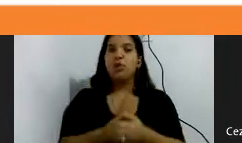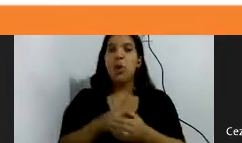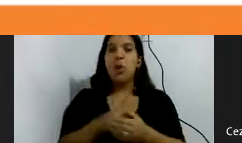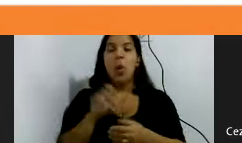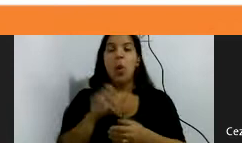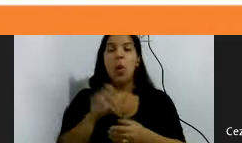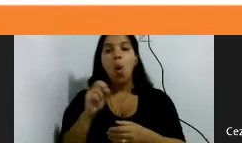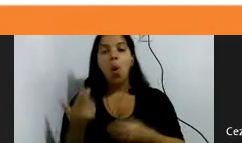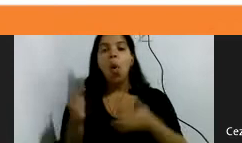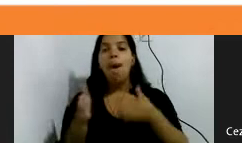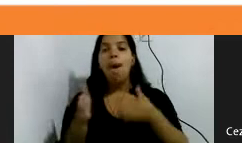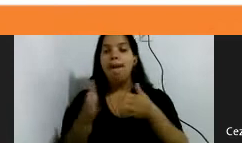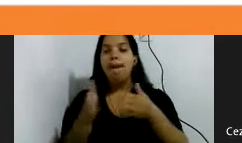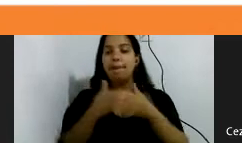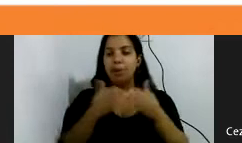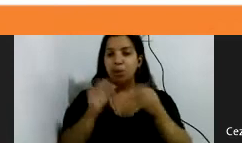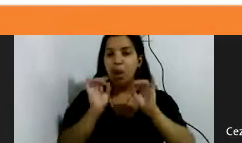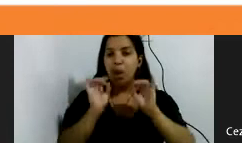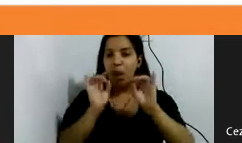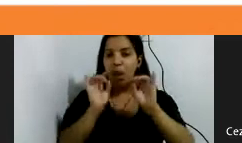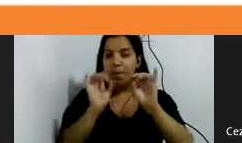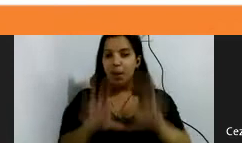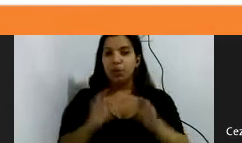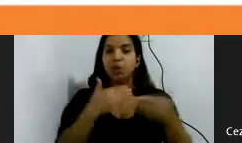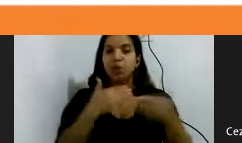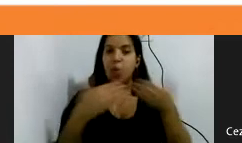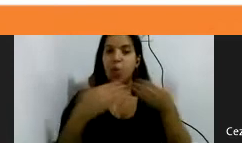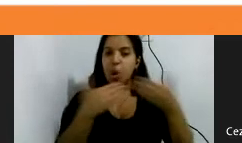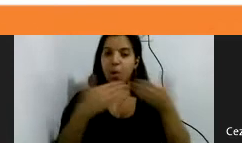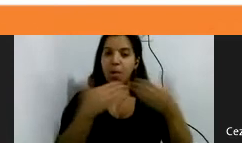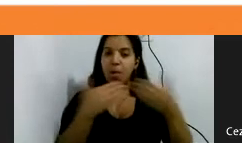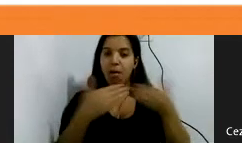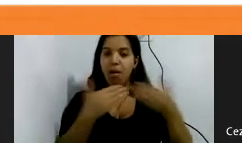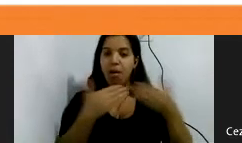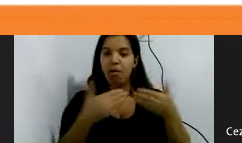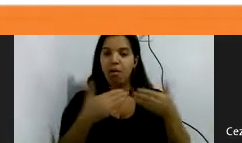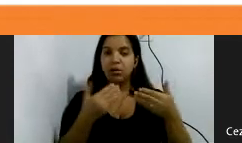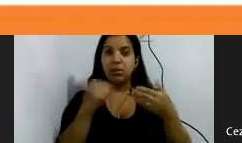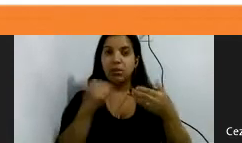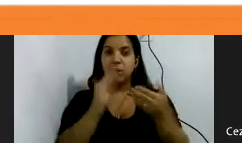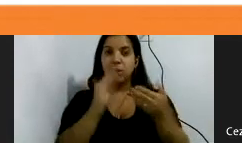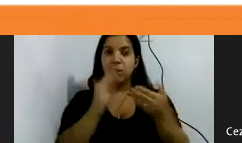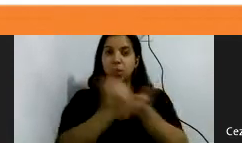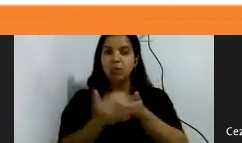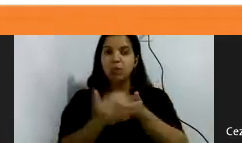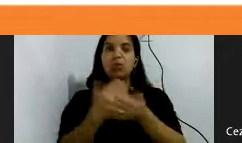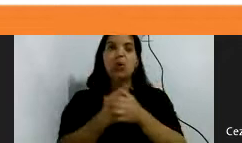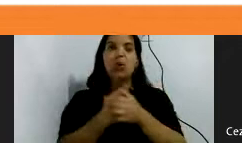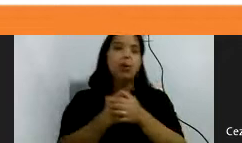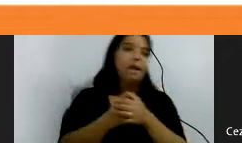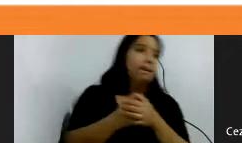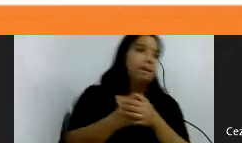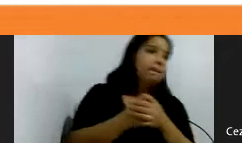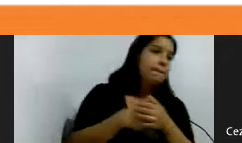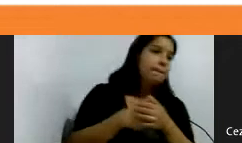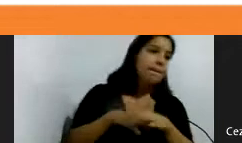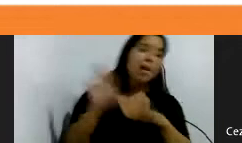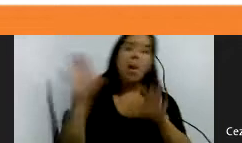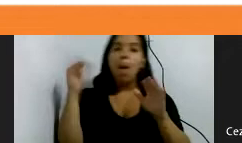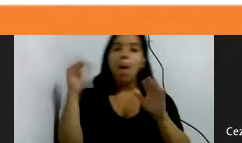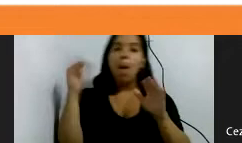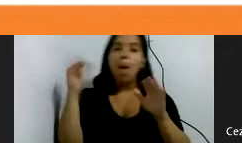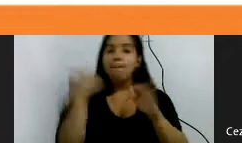ou encaminhar para um laboratório para fazer comparabilidade. E se ainda persistir, encaminhar para o banco de sangue para